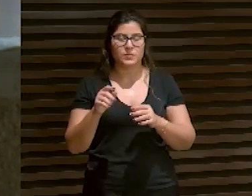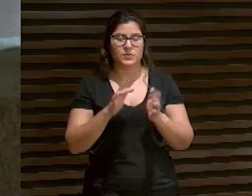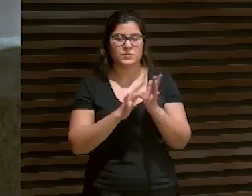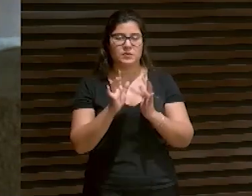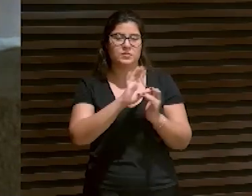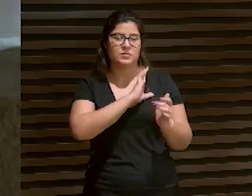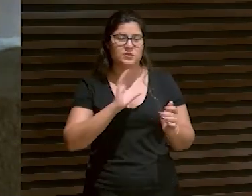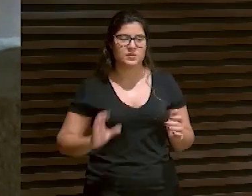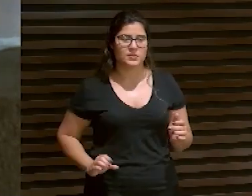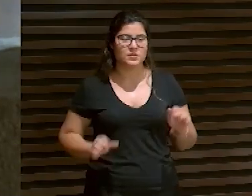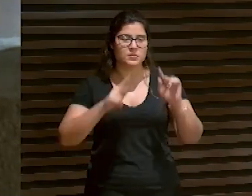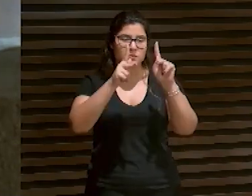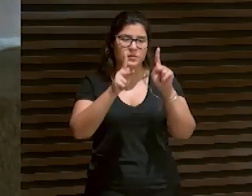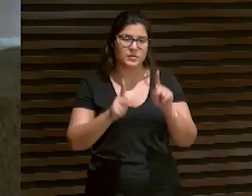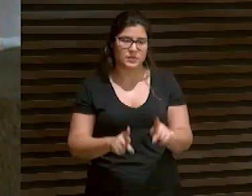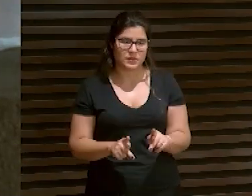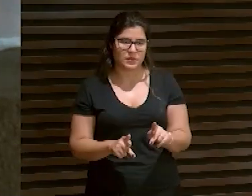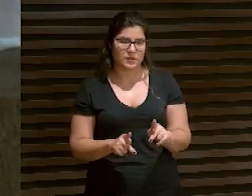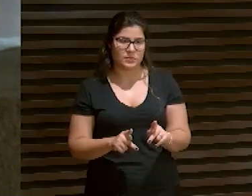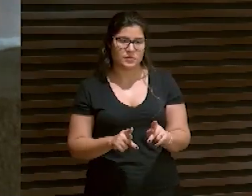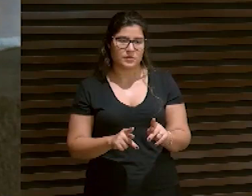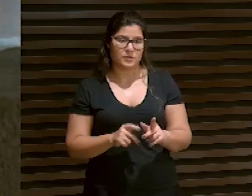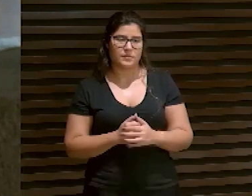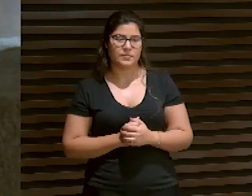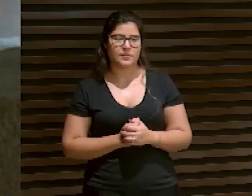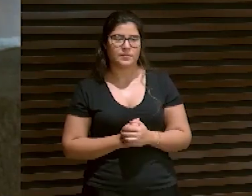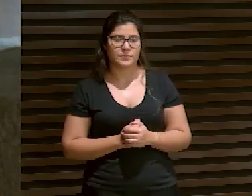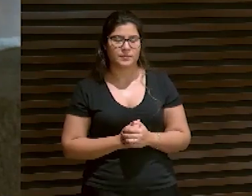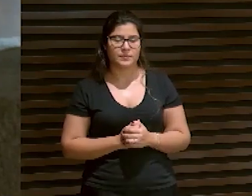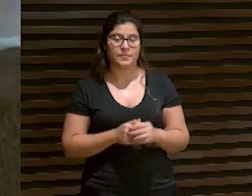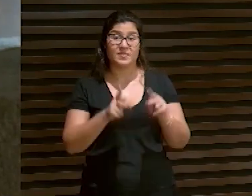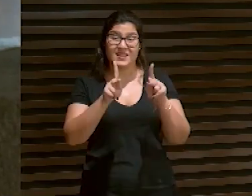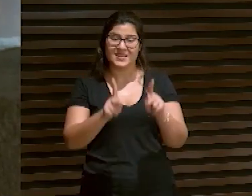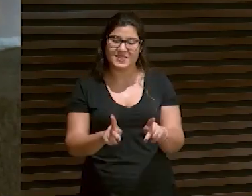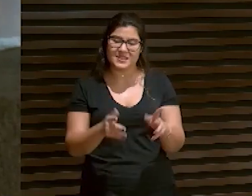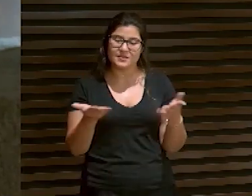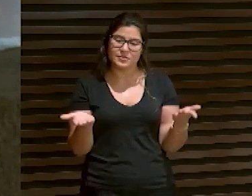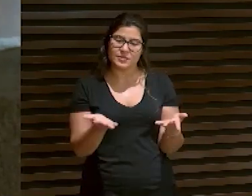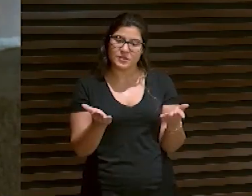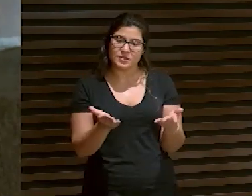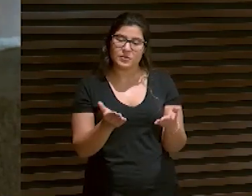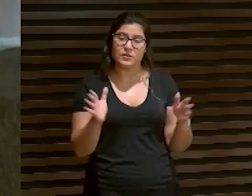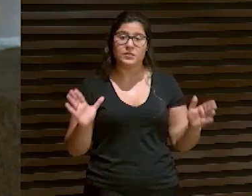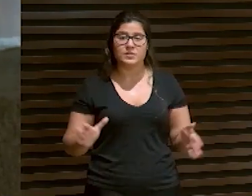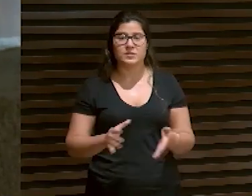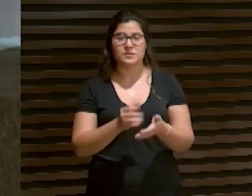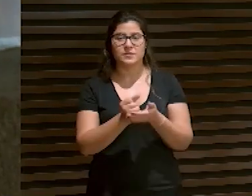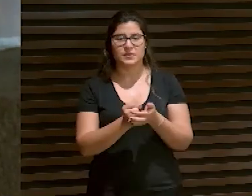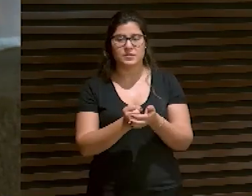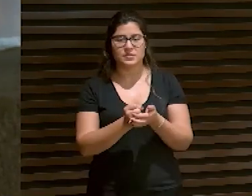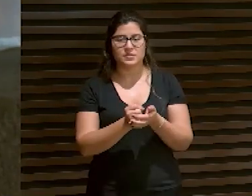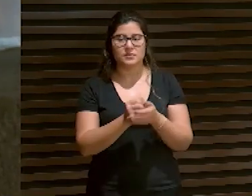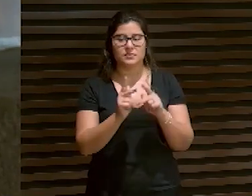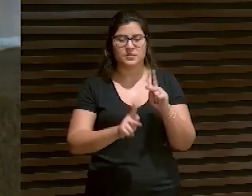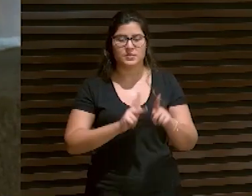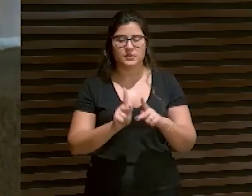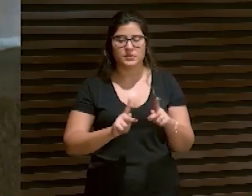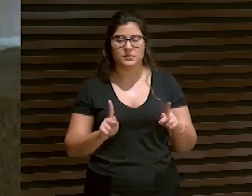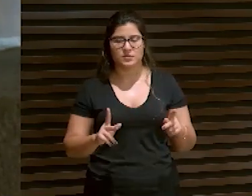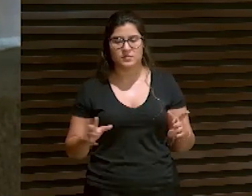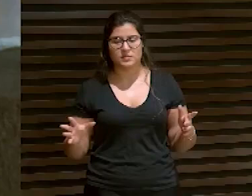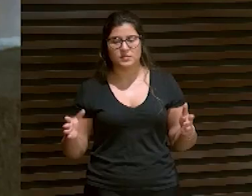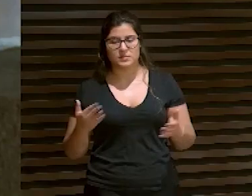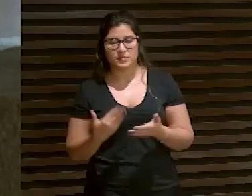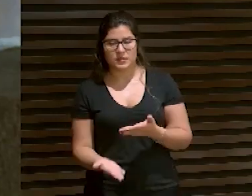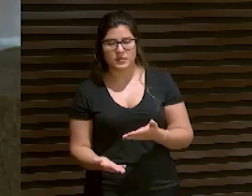irmãos, Jesus se faz presente neste momento, para poder trazer salvação para os perdidos, para poder nos